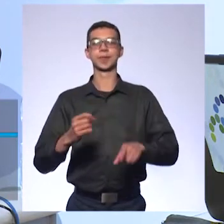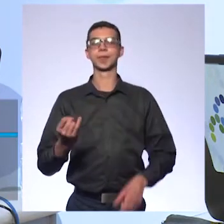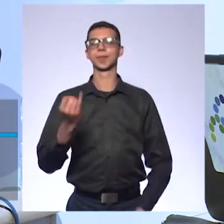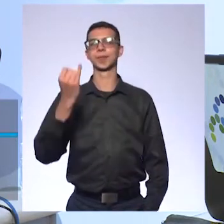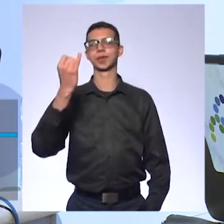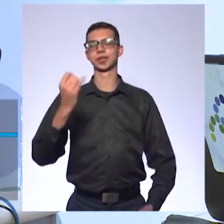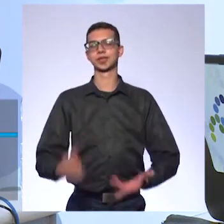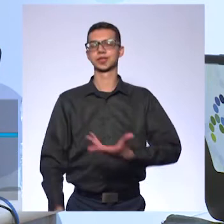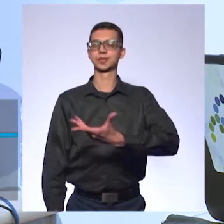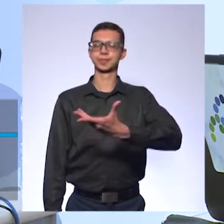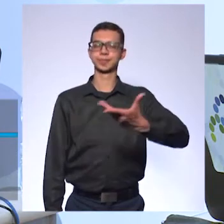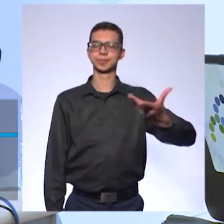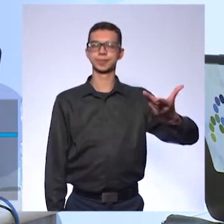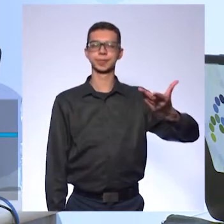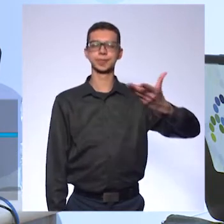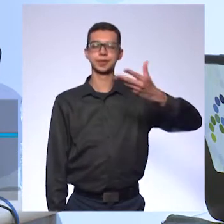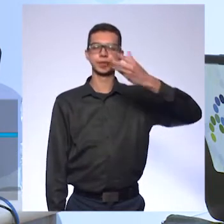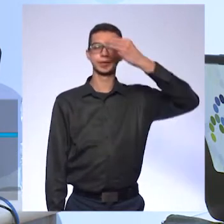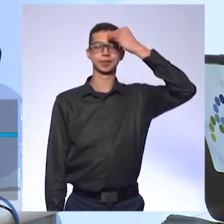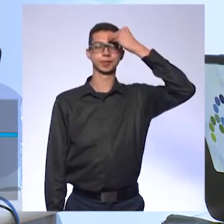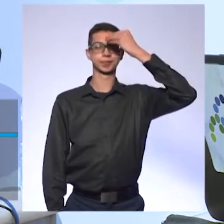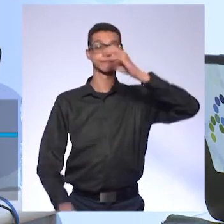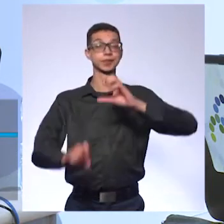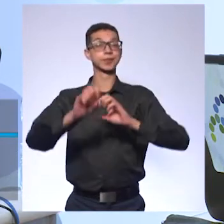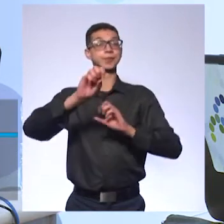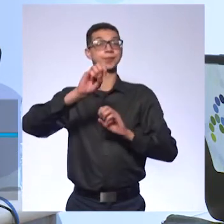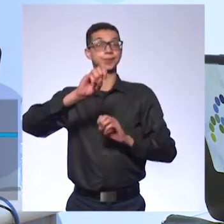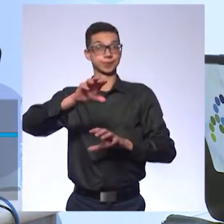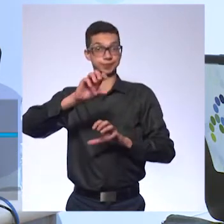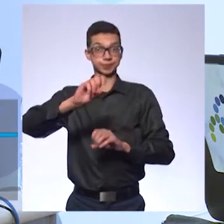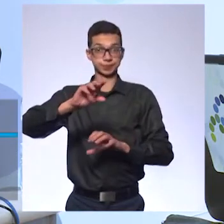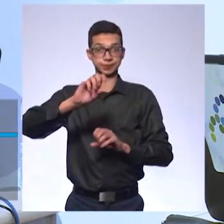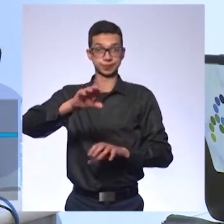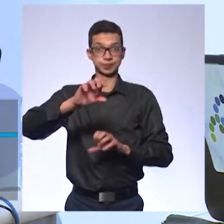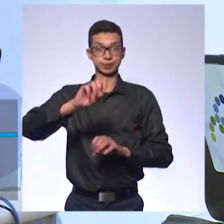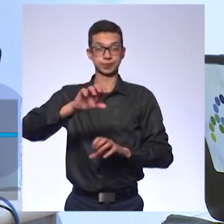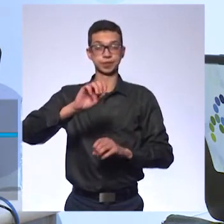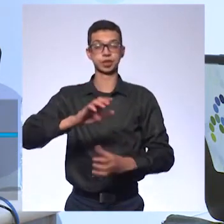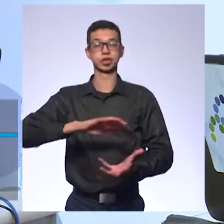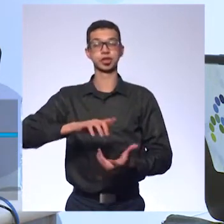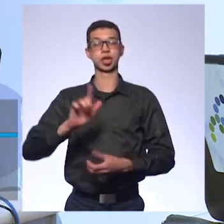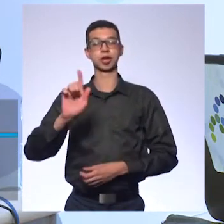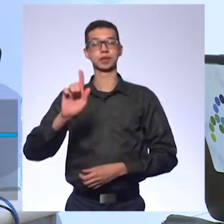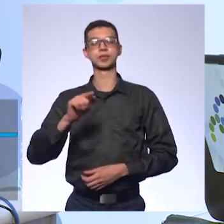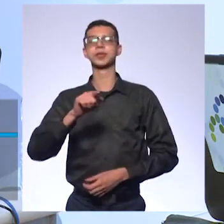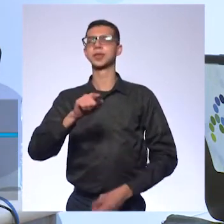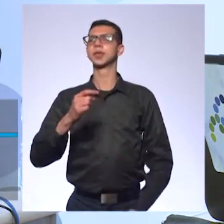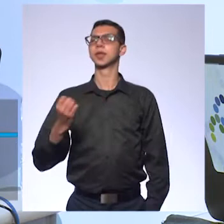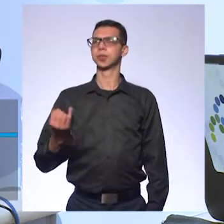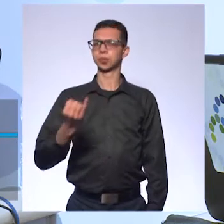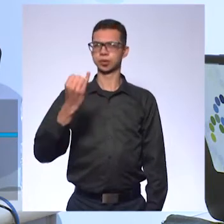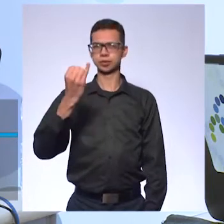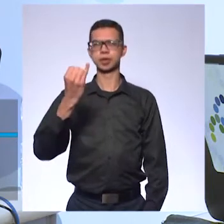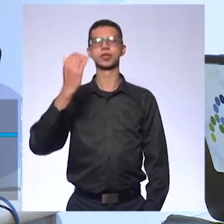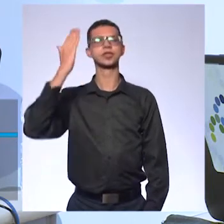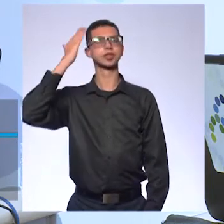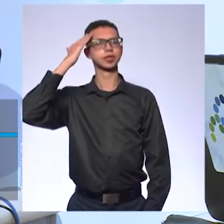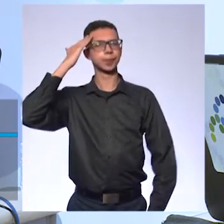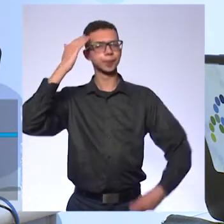de Geografia. E sempre lembrando você, estudante, que no final dessa aula você tem um momento para, com